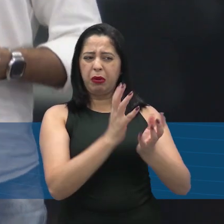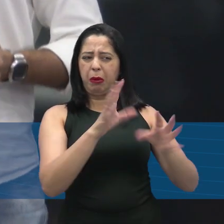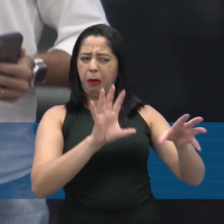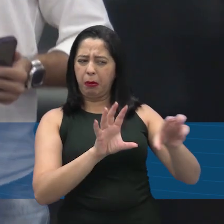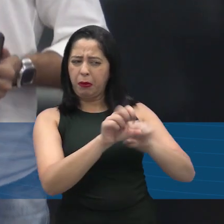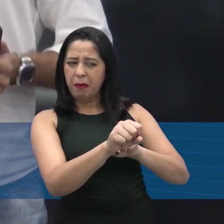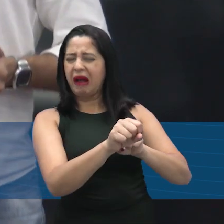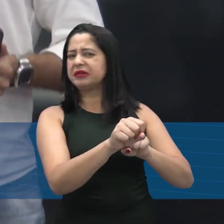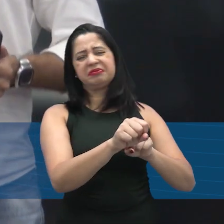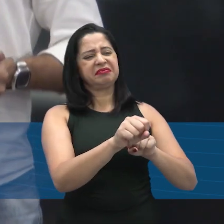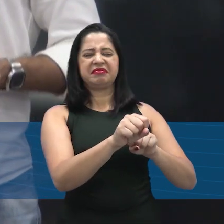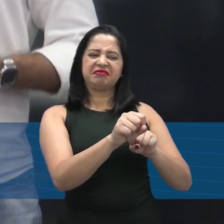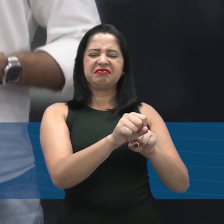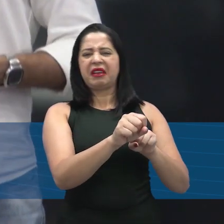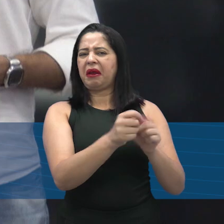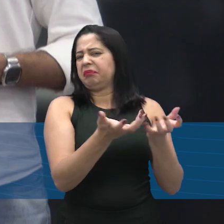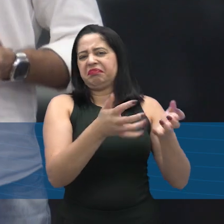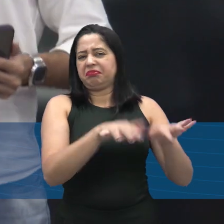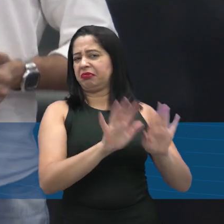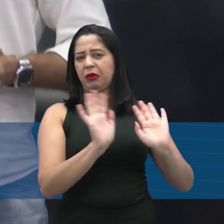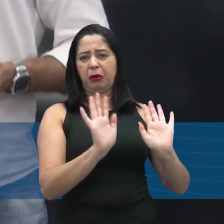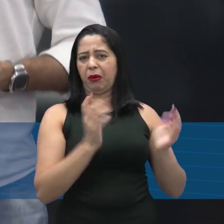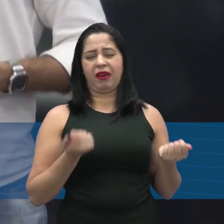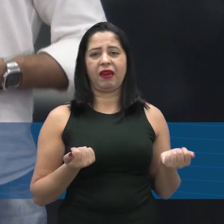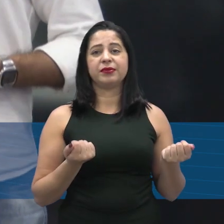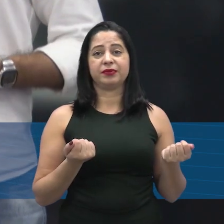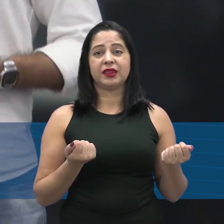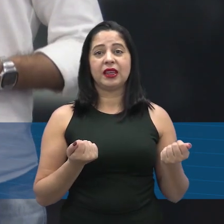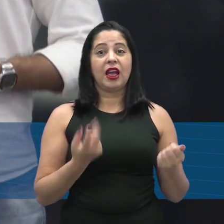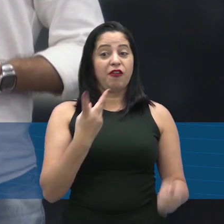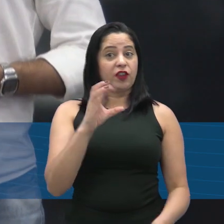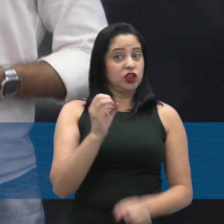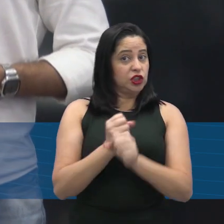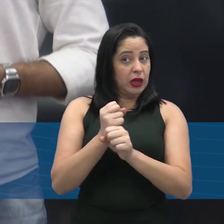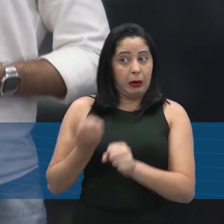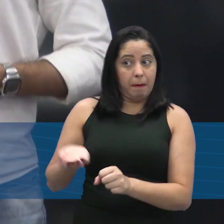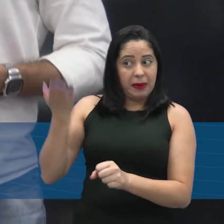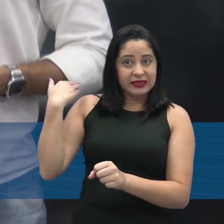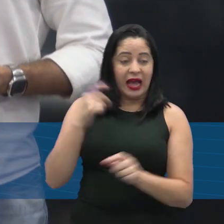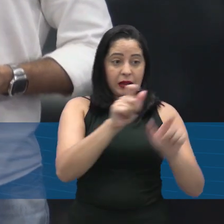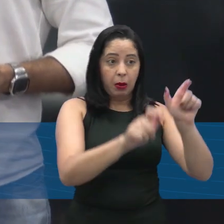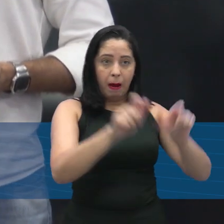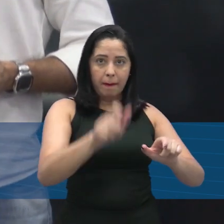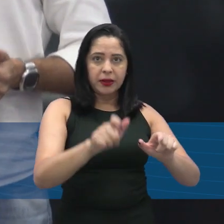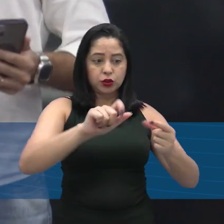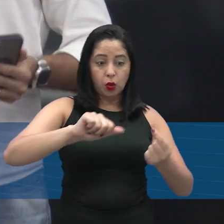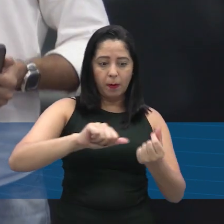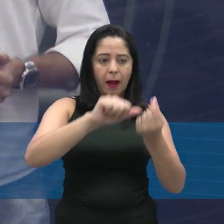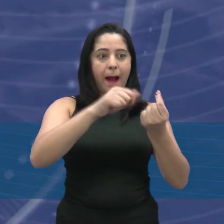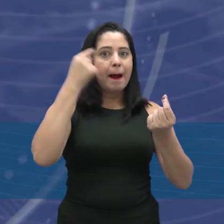importante para pessoas dessa faixa salarial, dessa faixa de renda. Há 20 anos atrás era muito importante,